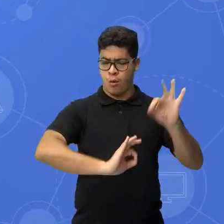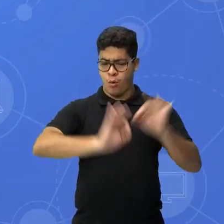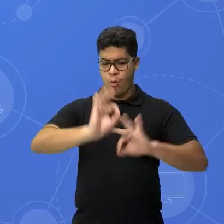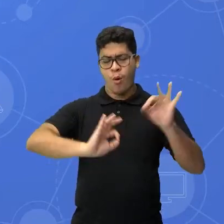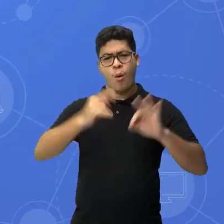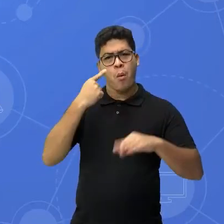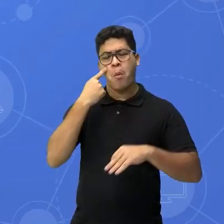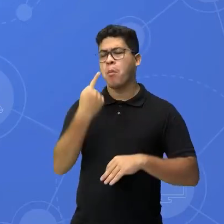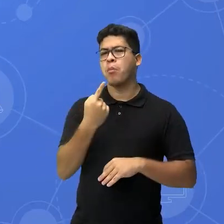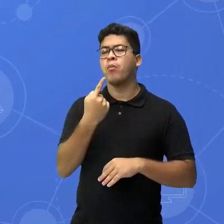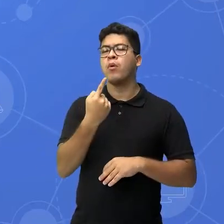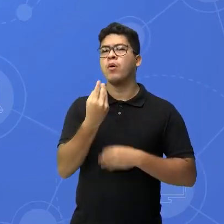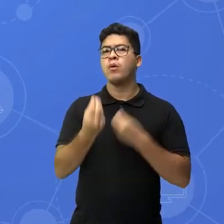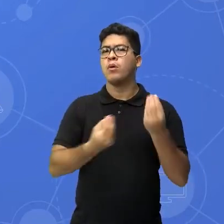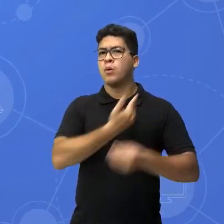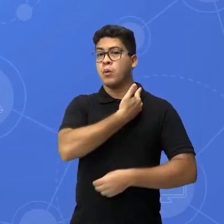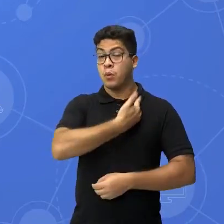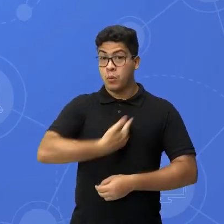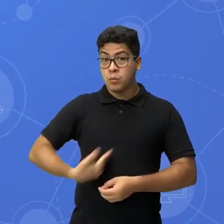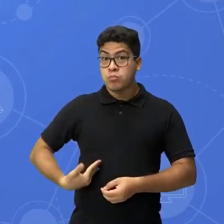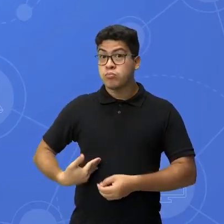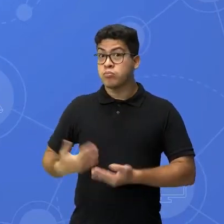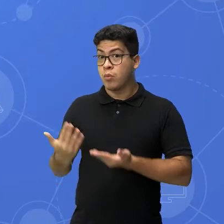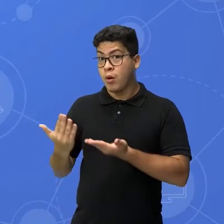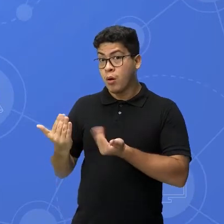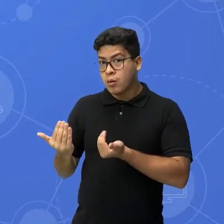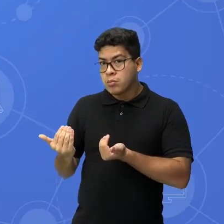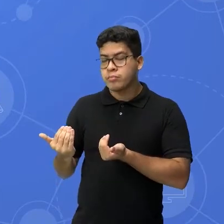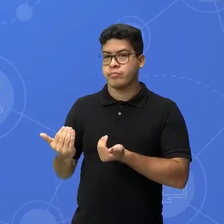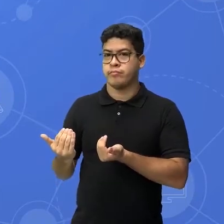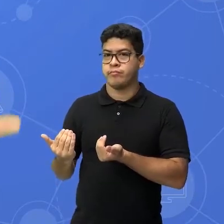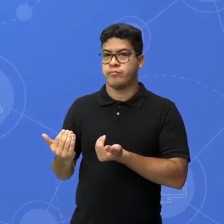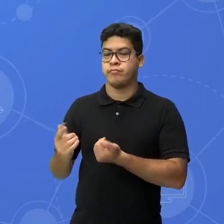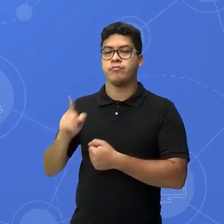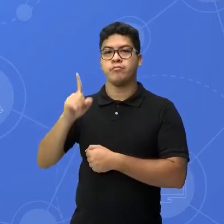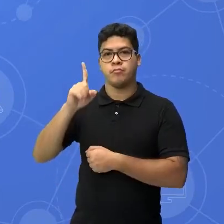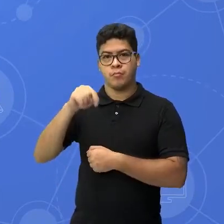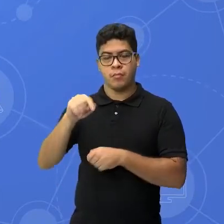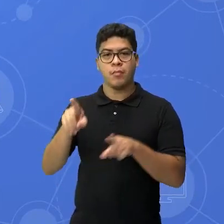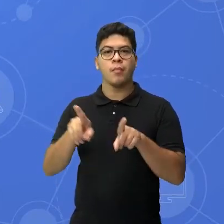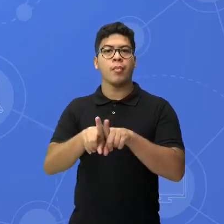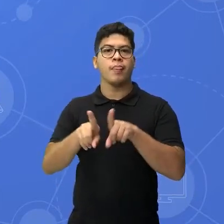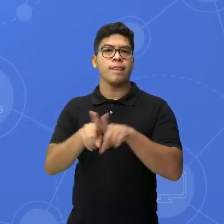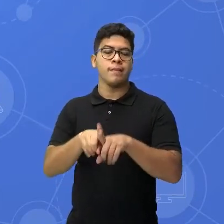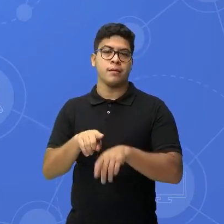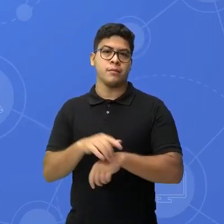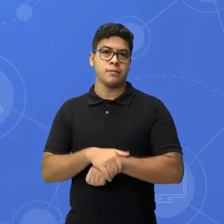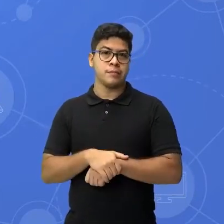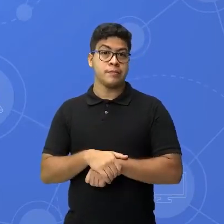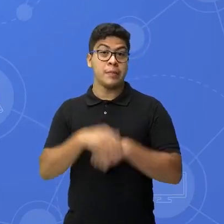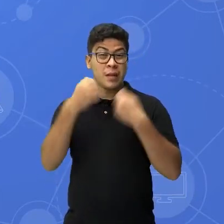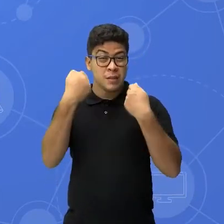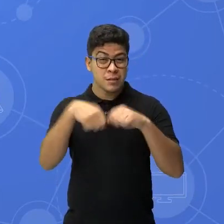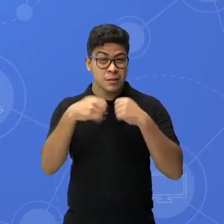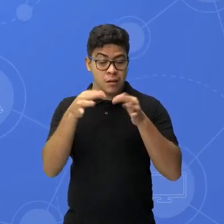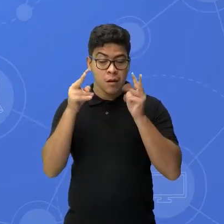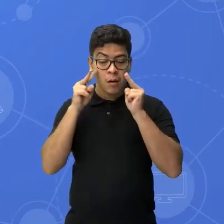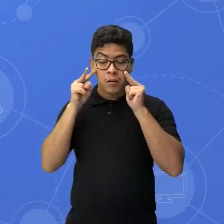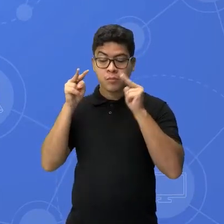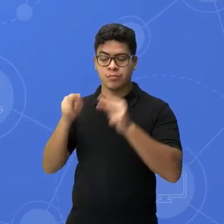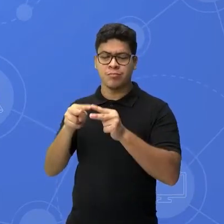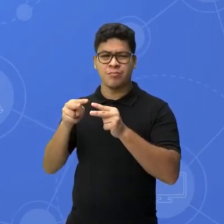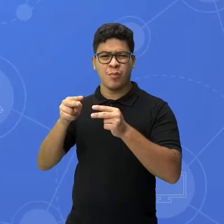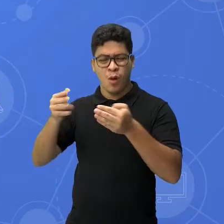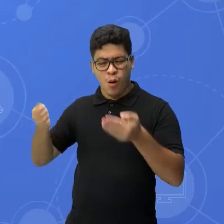políticas públicas que venham atender a nossa juventude, porque elas necessitam, né, desse atendimento